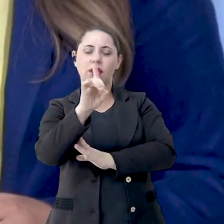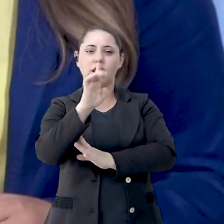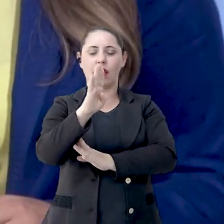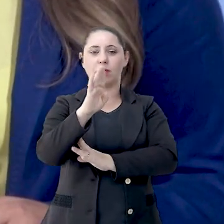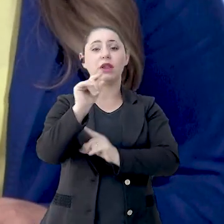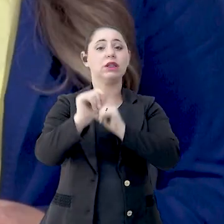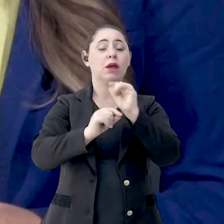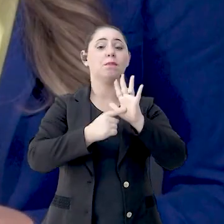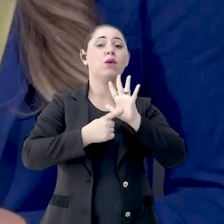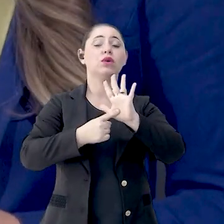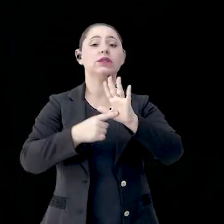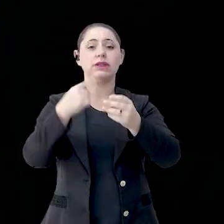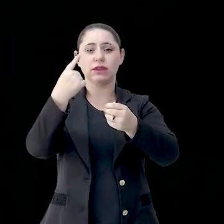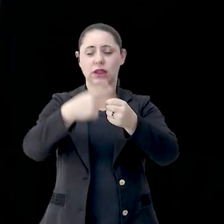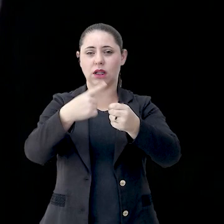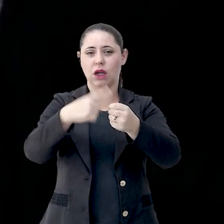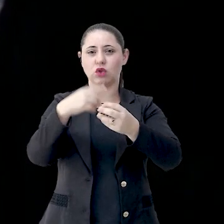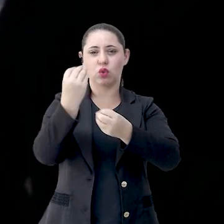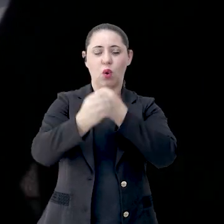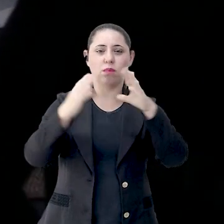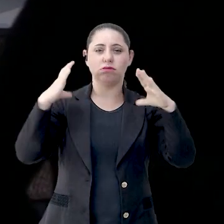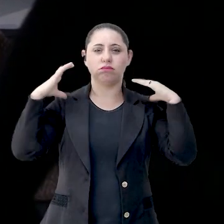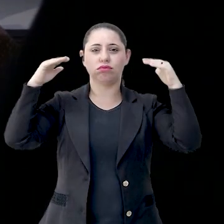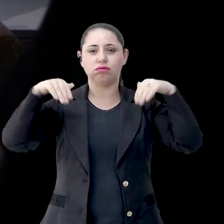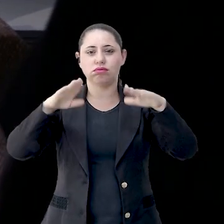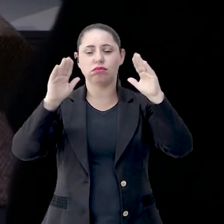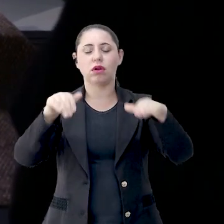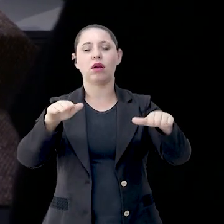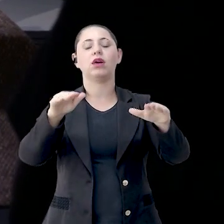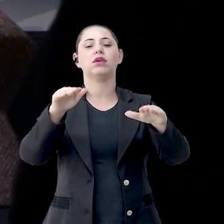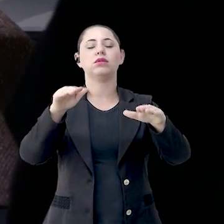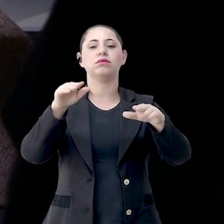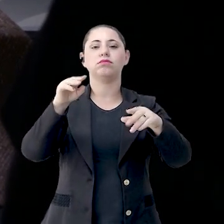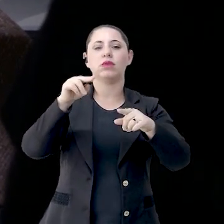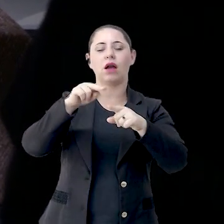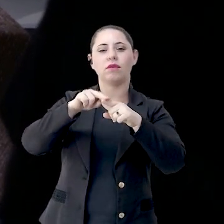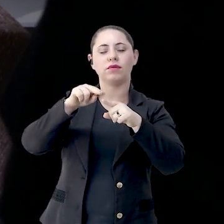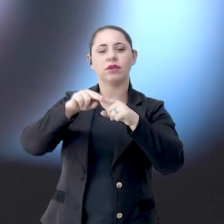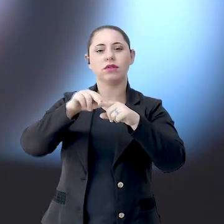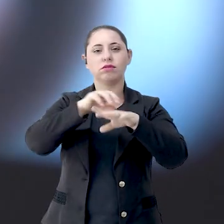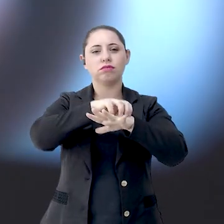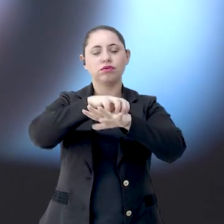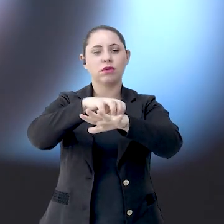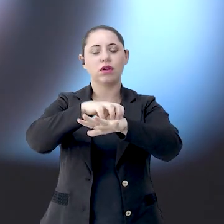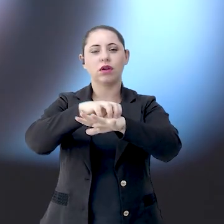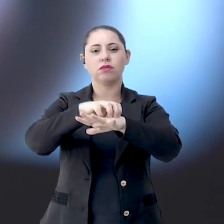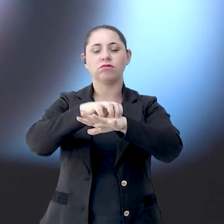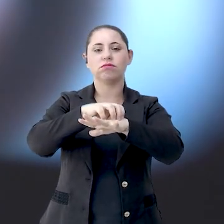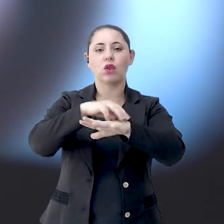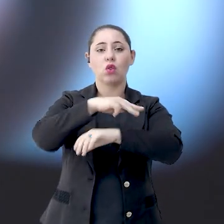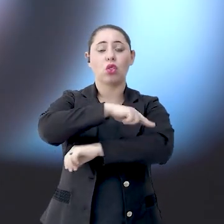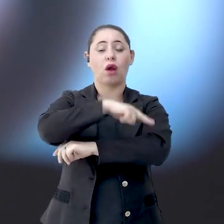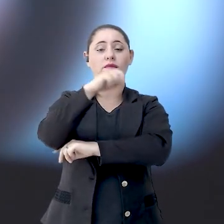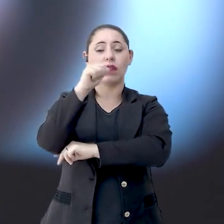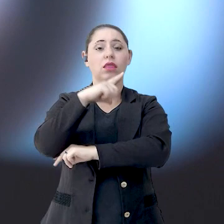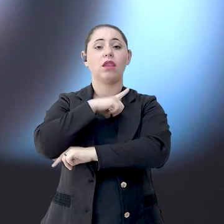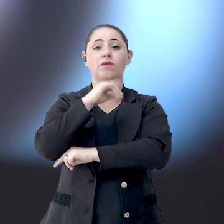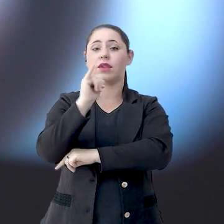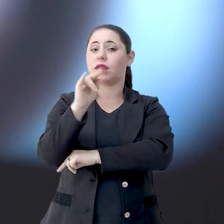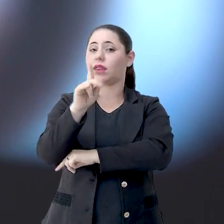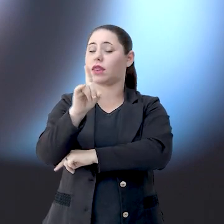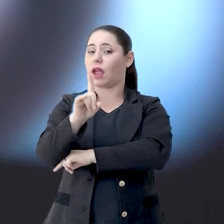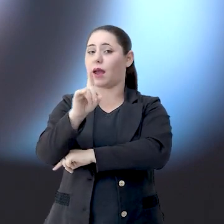siga avançando? O último levantamento do IDEB mostra que cidades como Costa Rica, Naviraí e